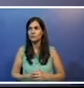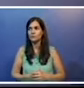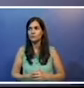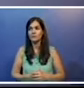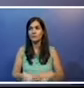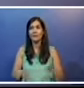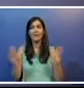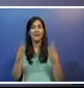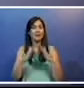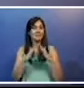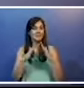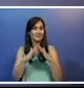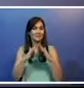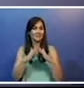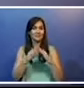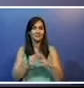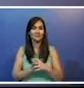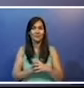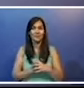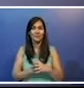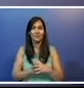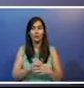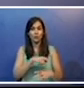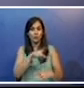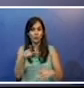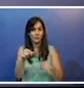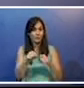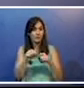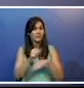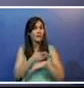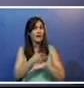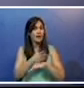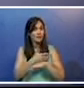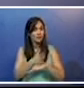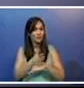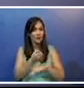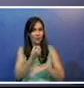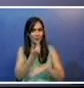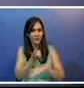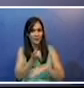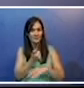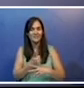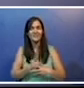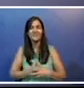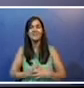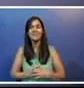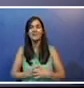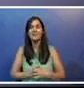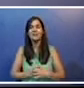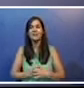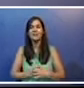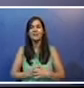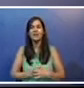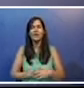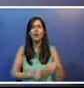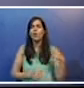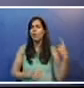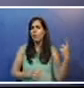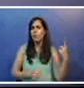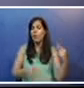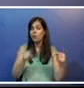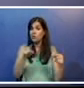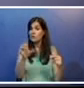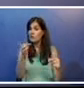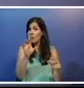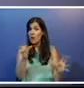Em casa. Isso já está no material didático de vocês, ok? Questão 1. Caso você não tenha